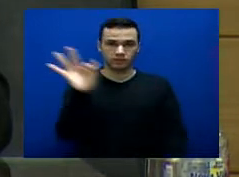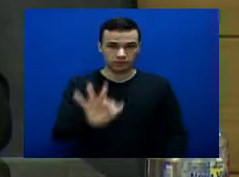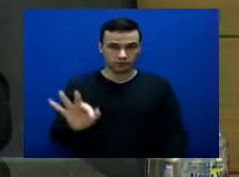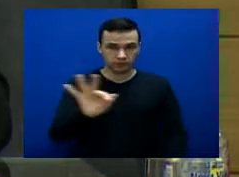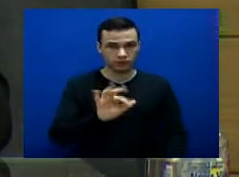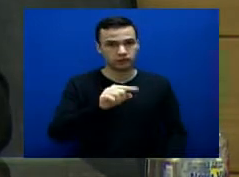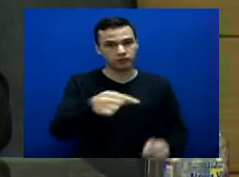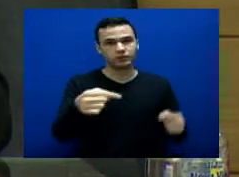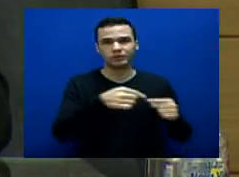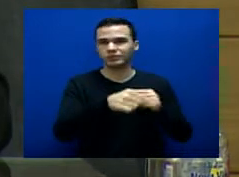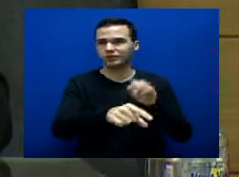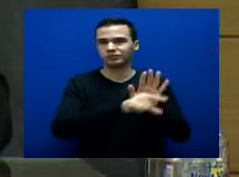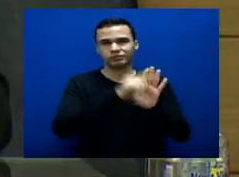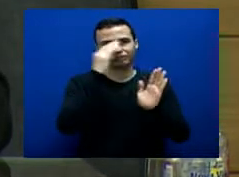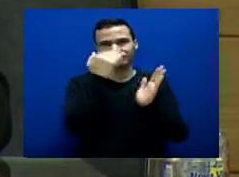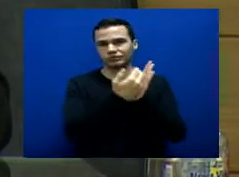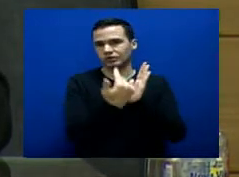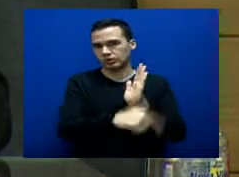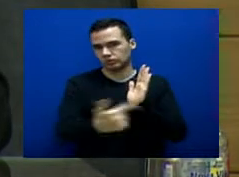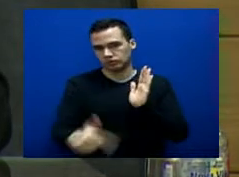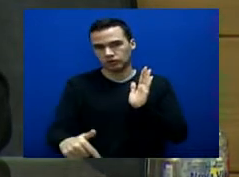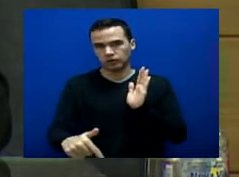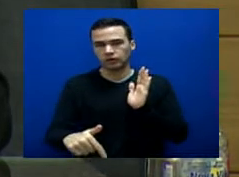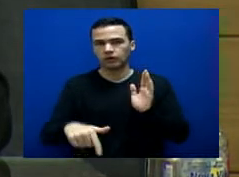é pela ilegalidade. As outras,